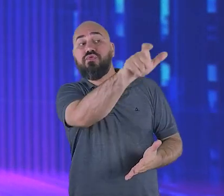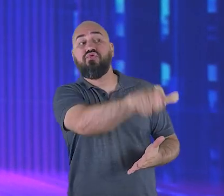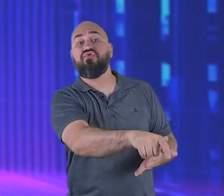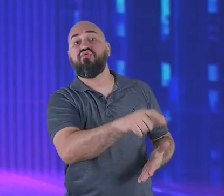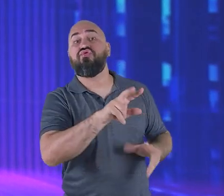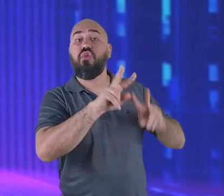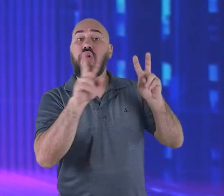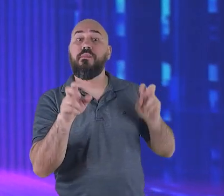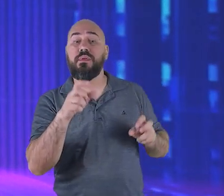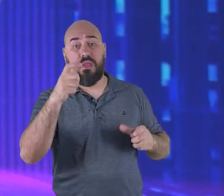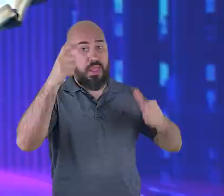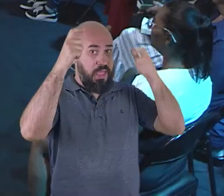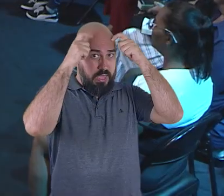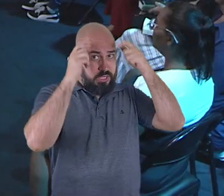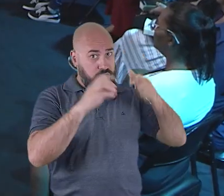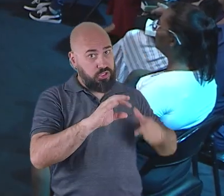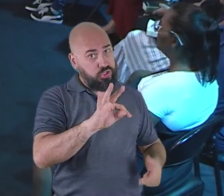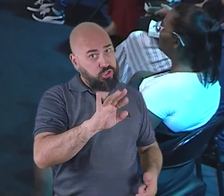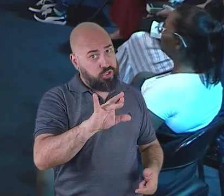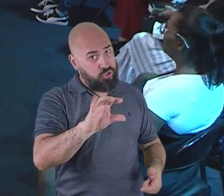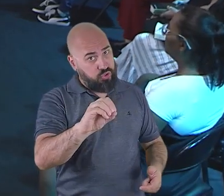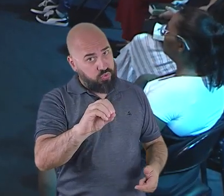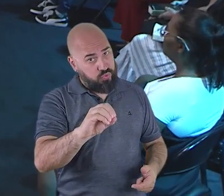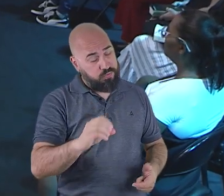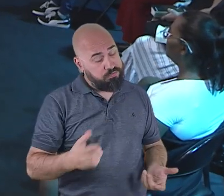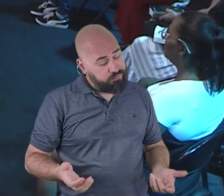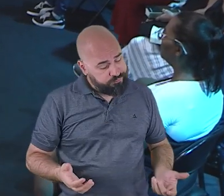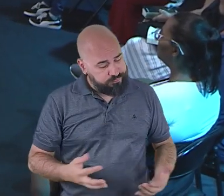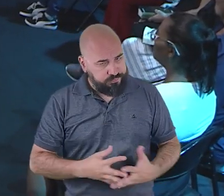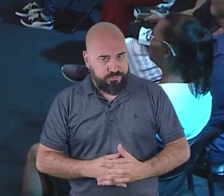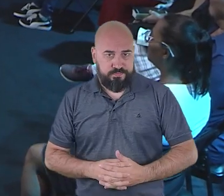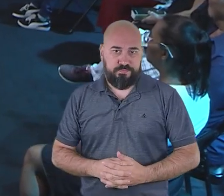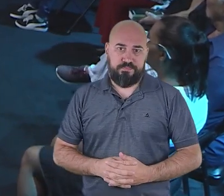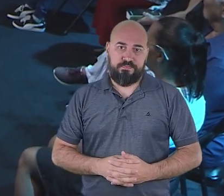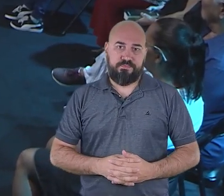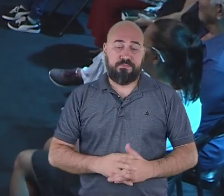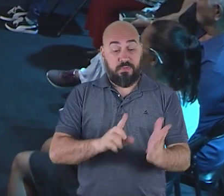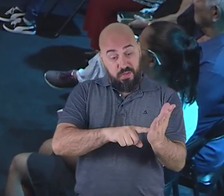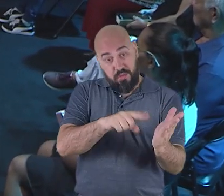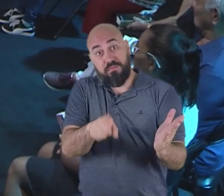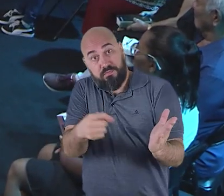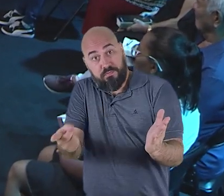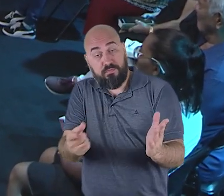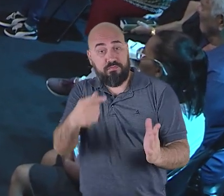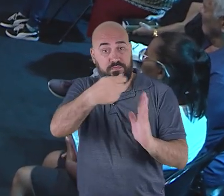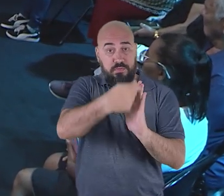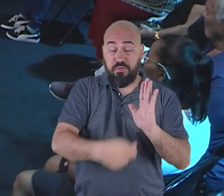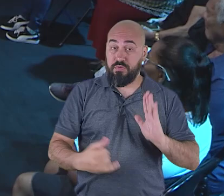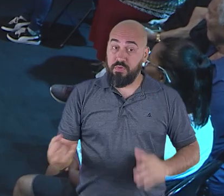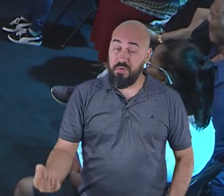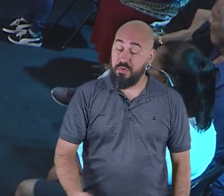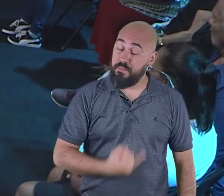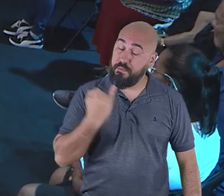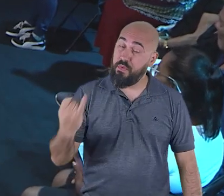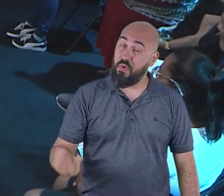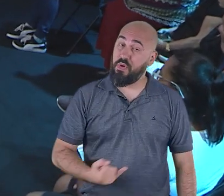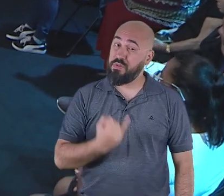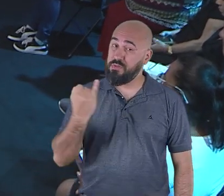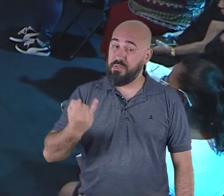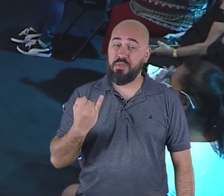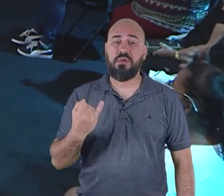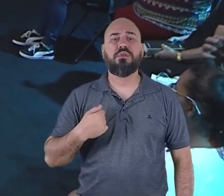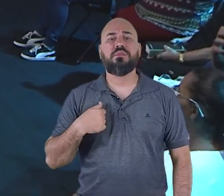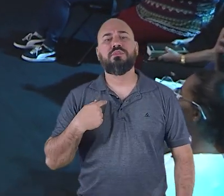profecia. Na sequência, há um outro texto bíblico muito importante para trazer